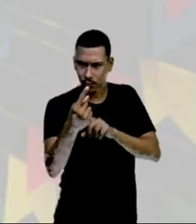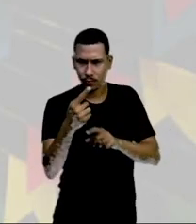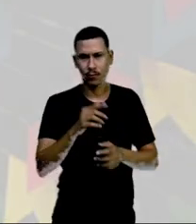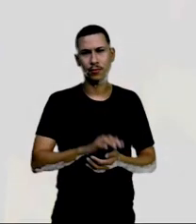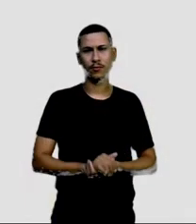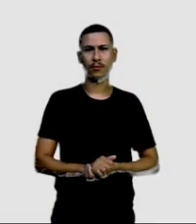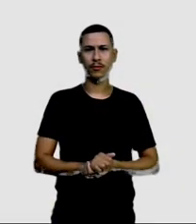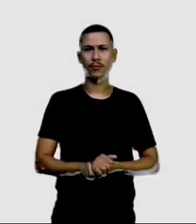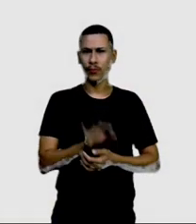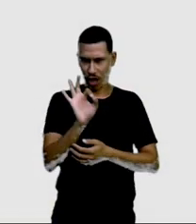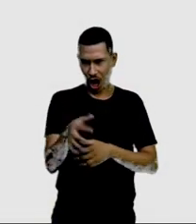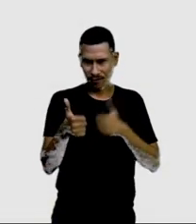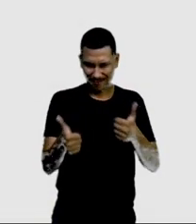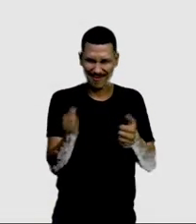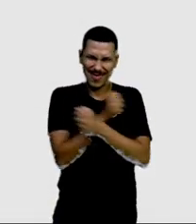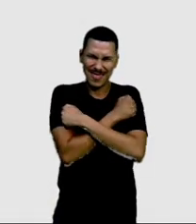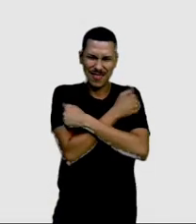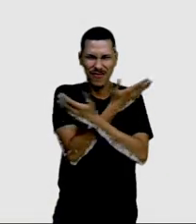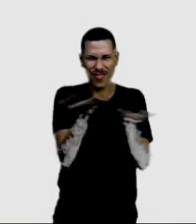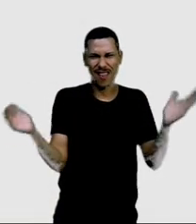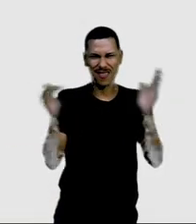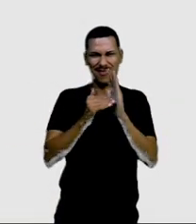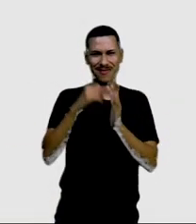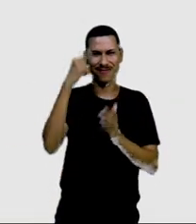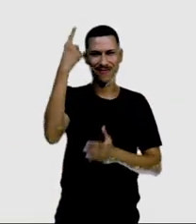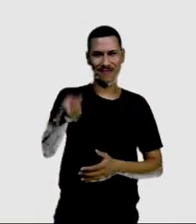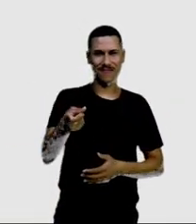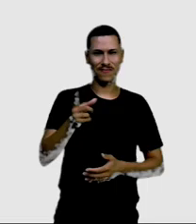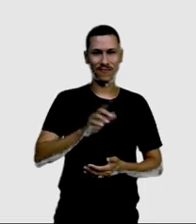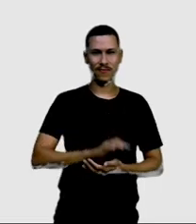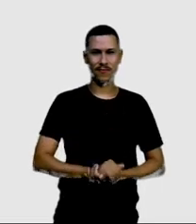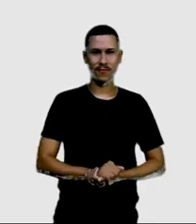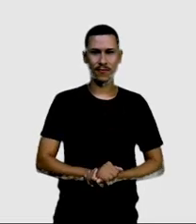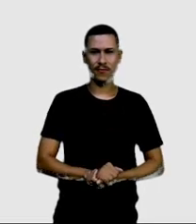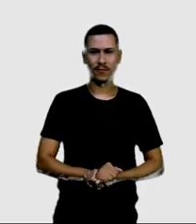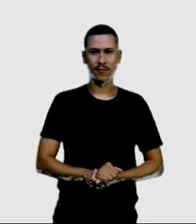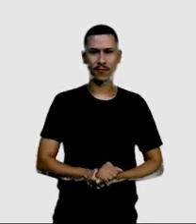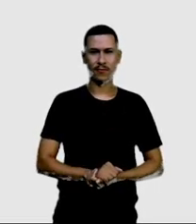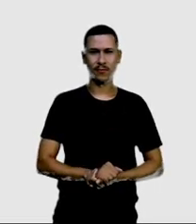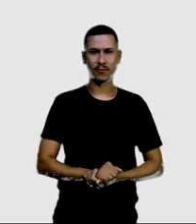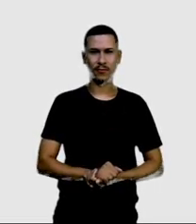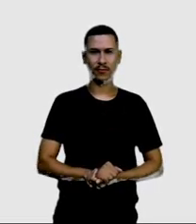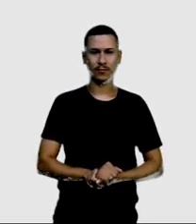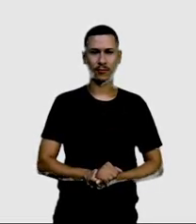certinho? Então, um abração para vocês e até a próxima aula. Tchau, tchau!